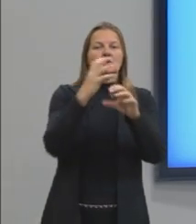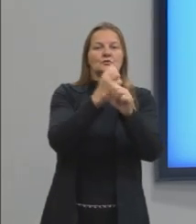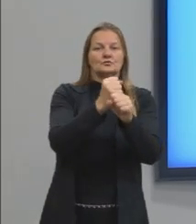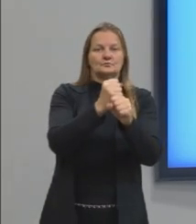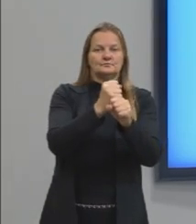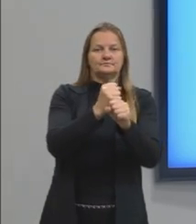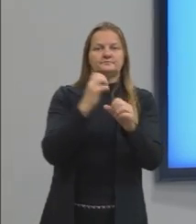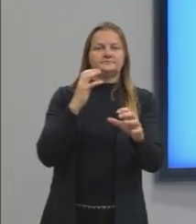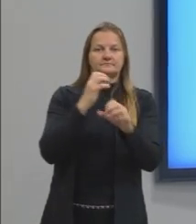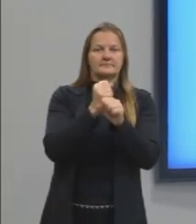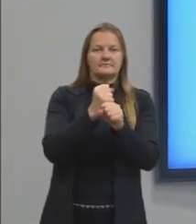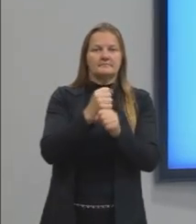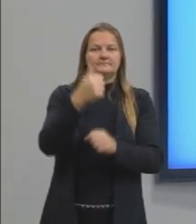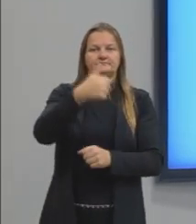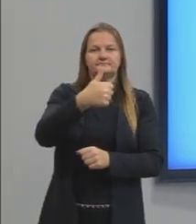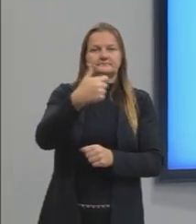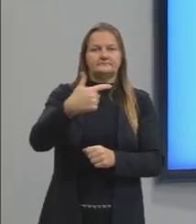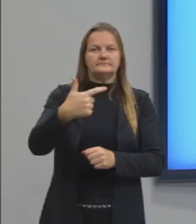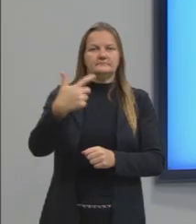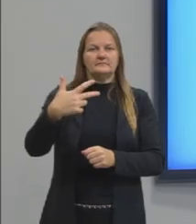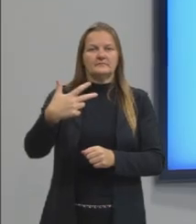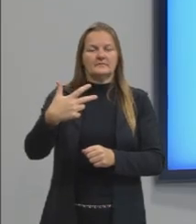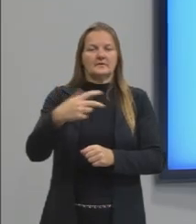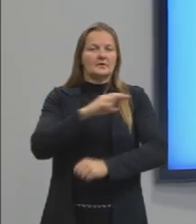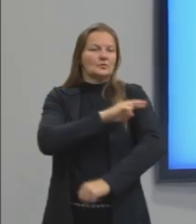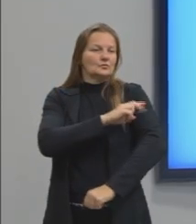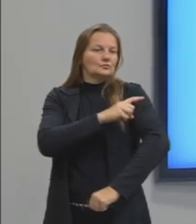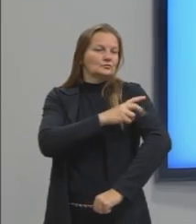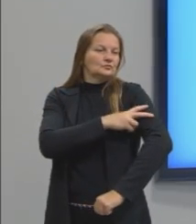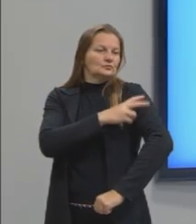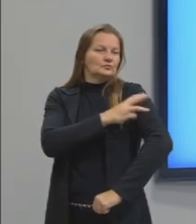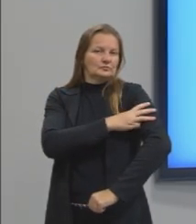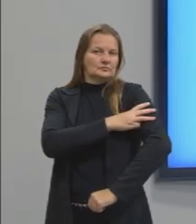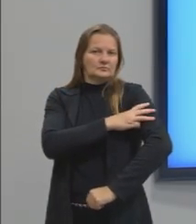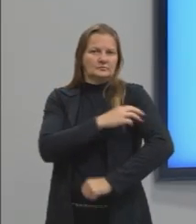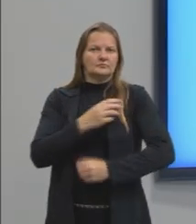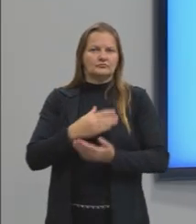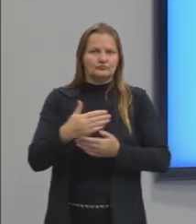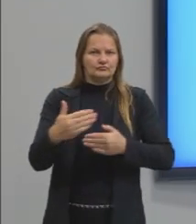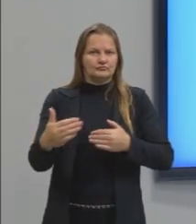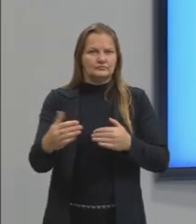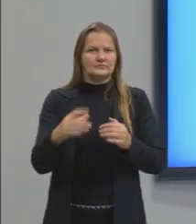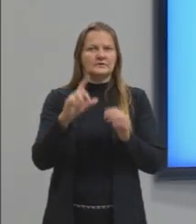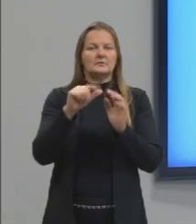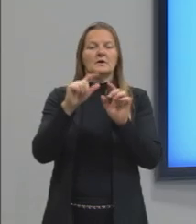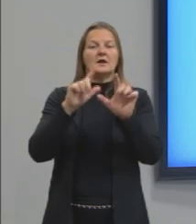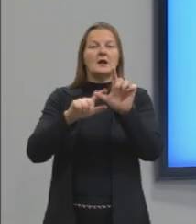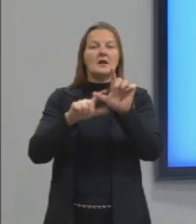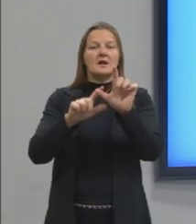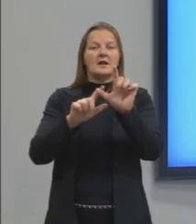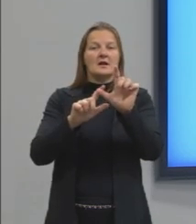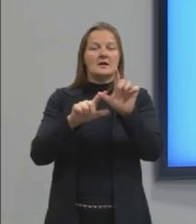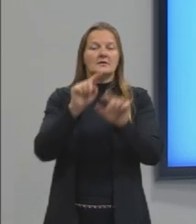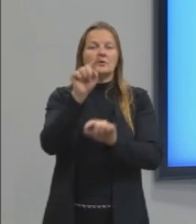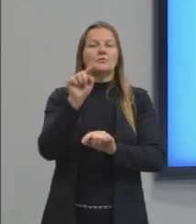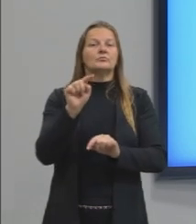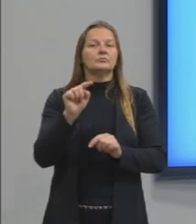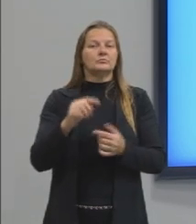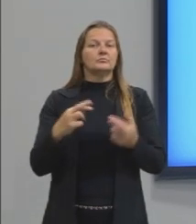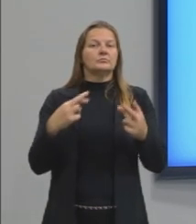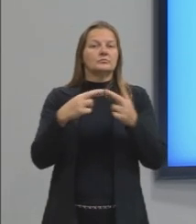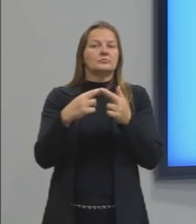nós temos a primeira segunda e terceira série respectivamente e nós temos uma letra associada